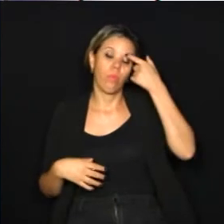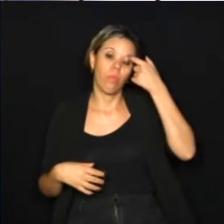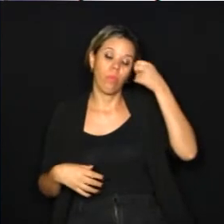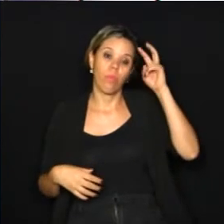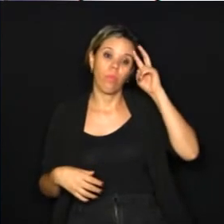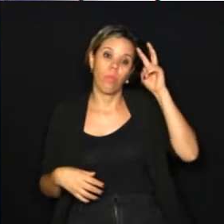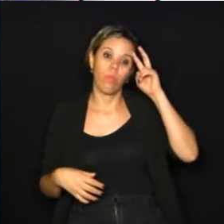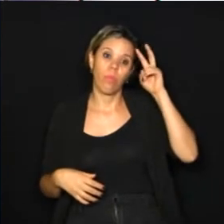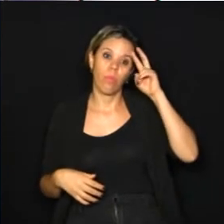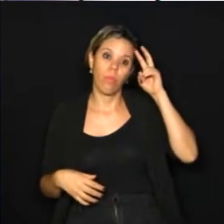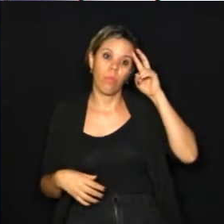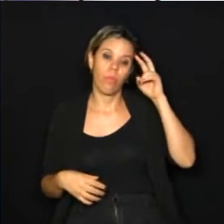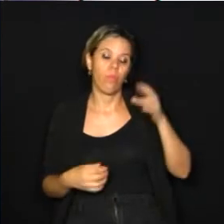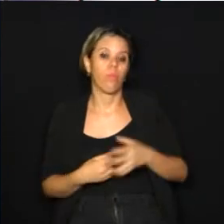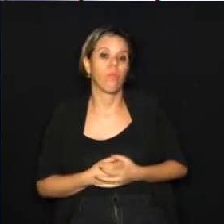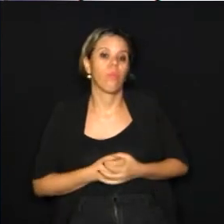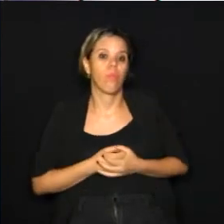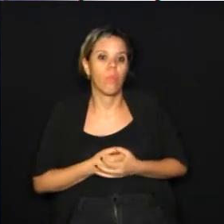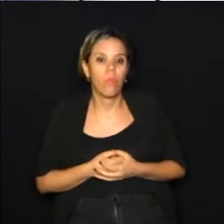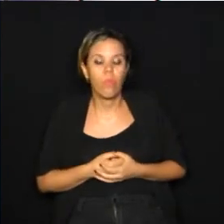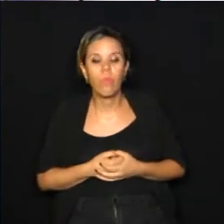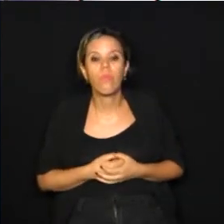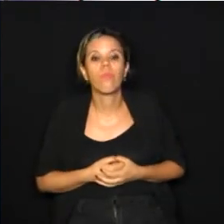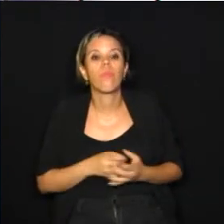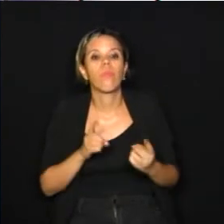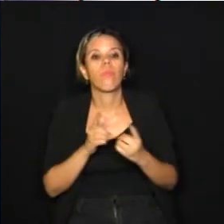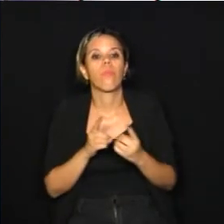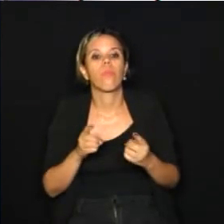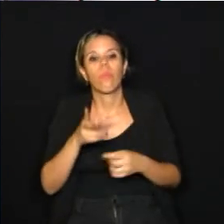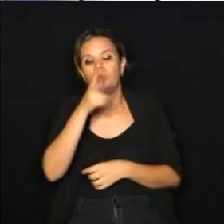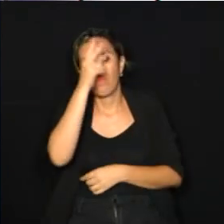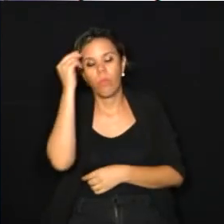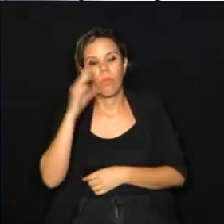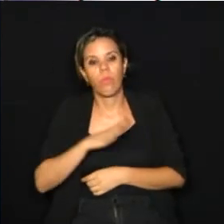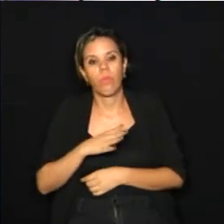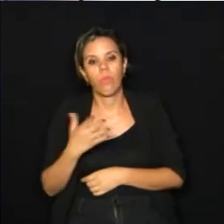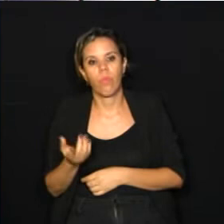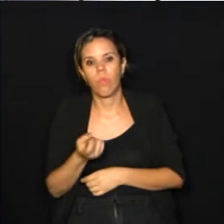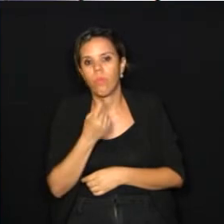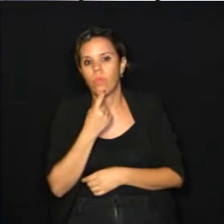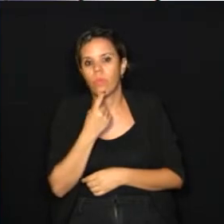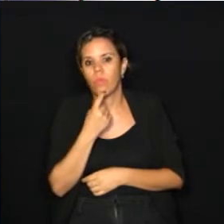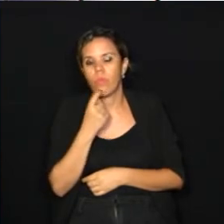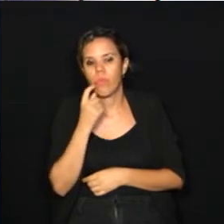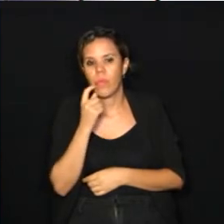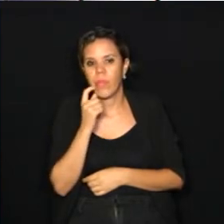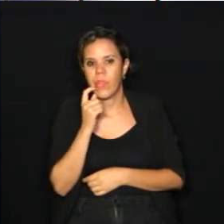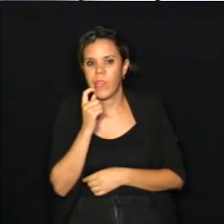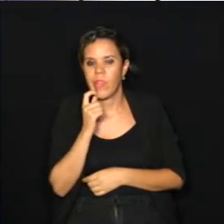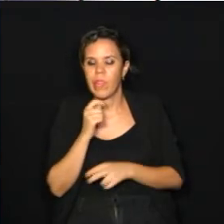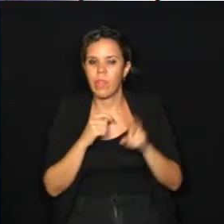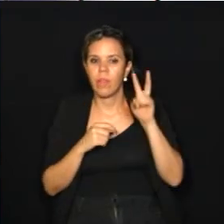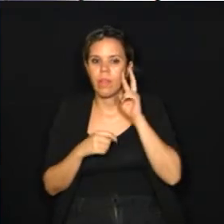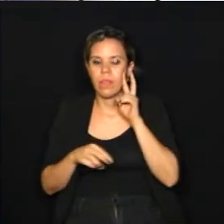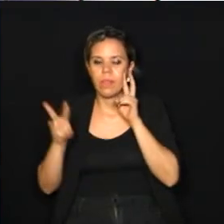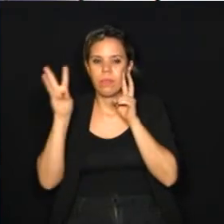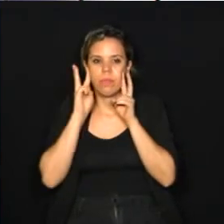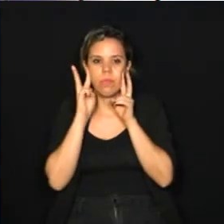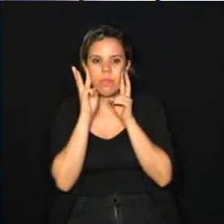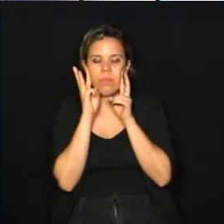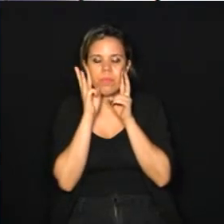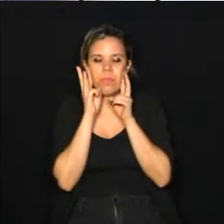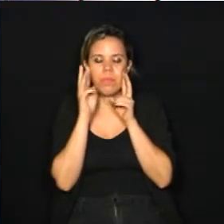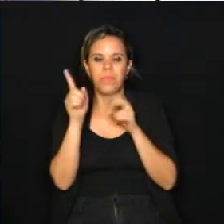segunda-feira será ponto facultativo nos serviços públicos da cidade de Campinas. Então, segunda e terça-feira, que é o